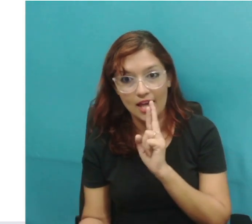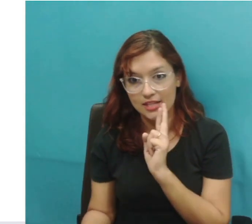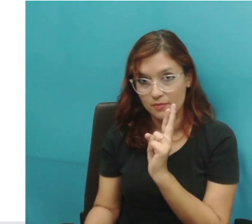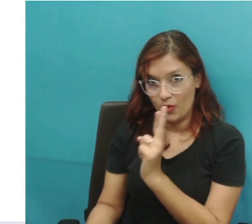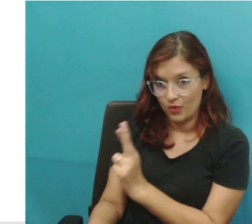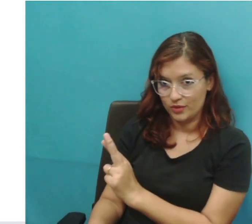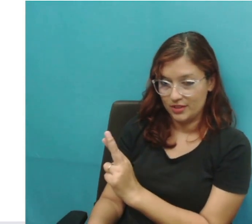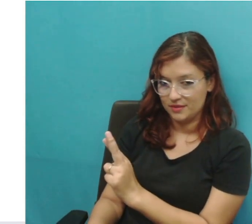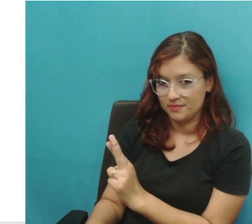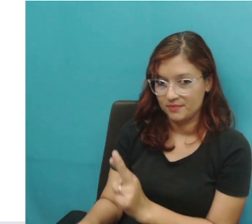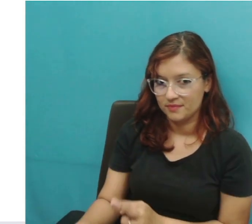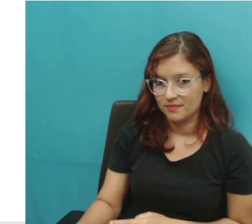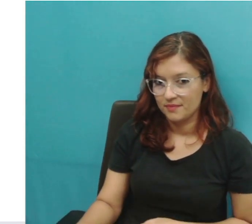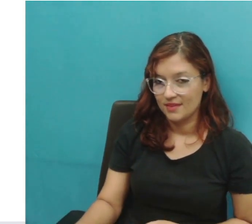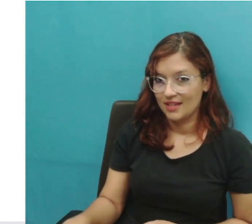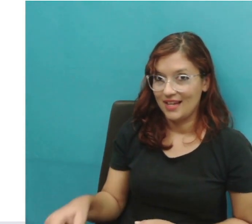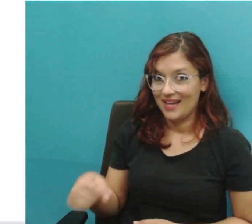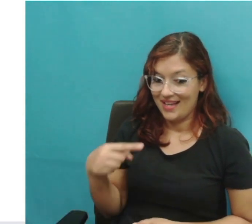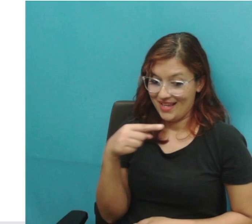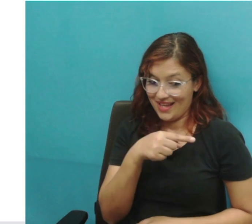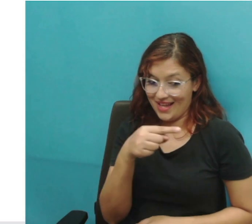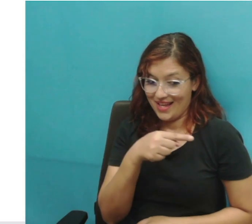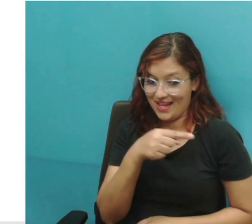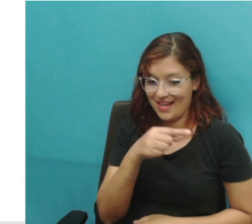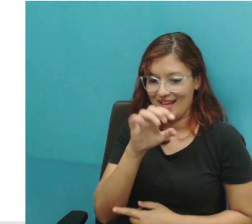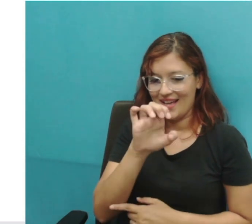O senhorzinho careca respondeu,